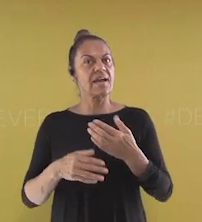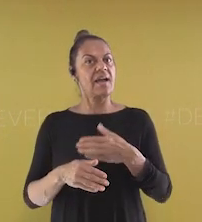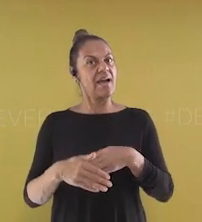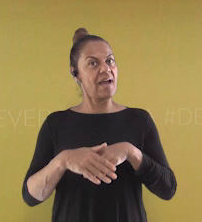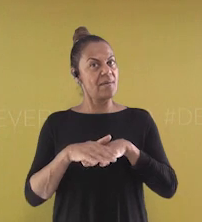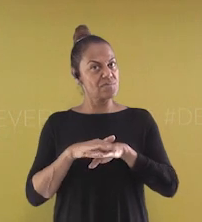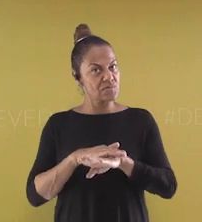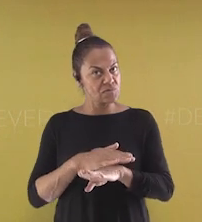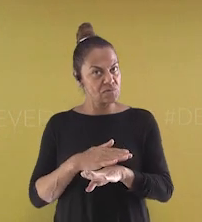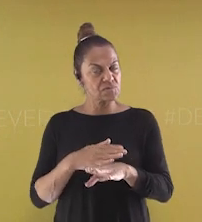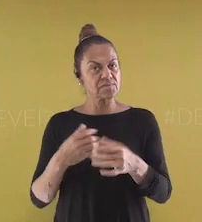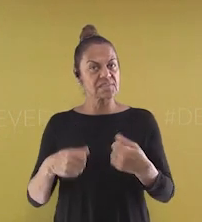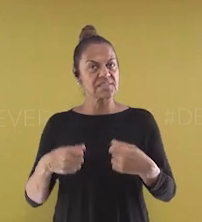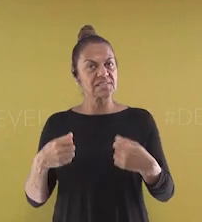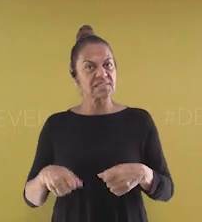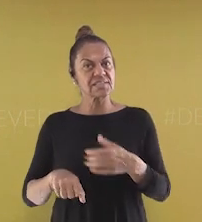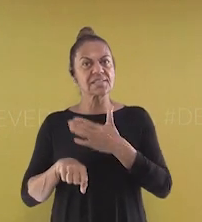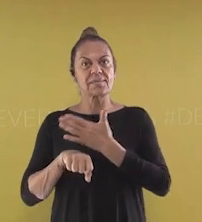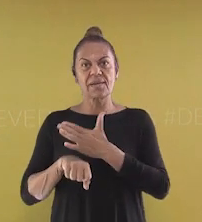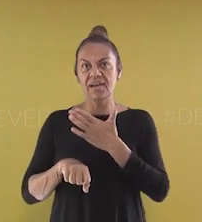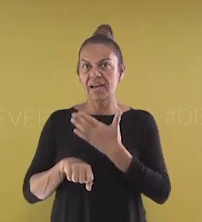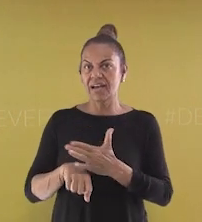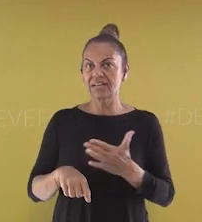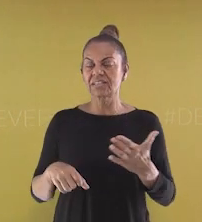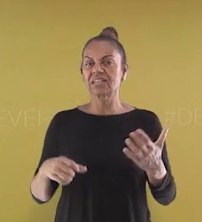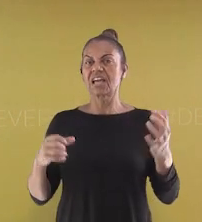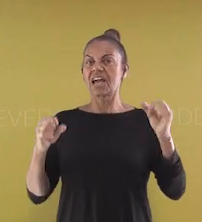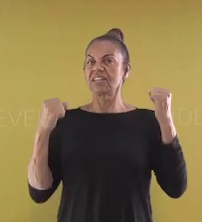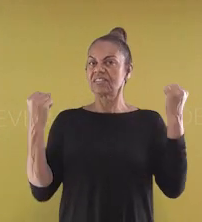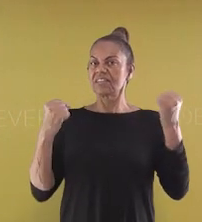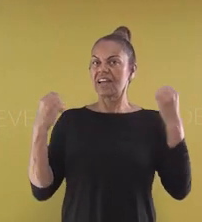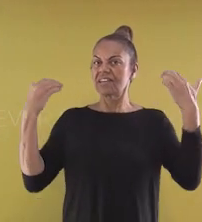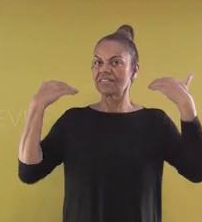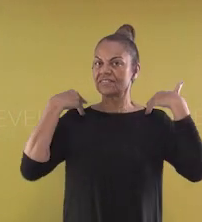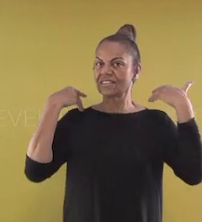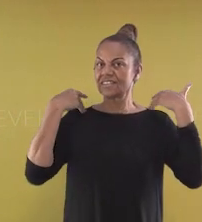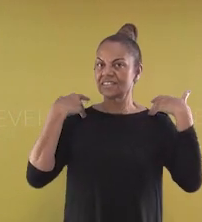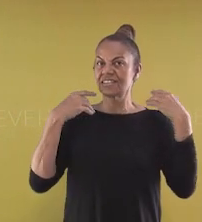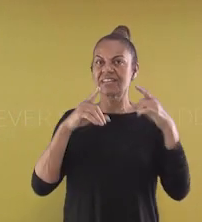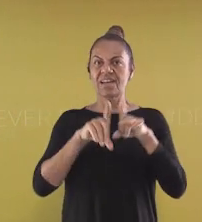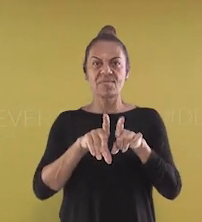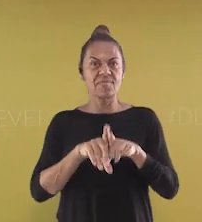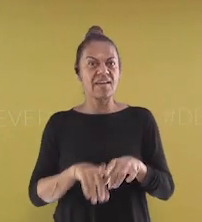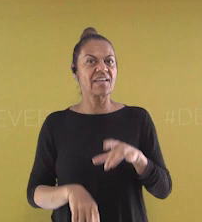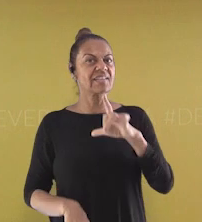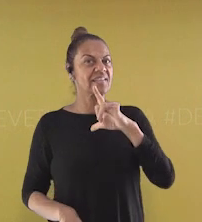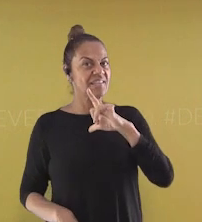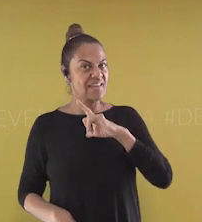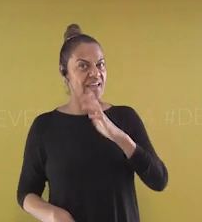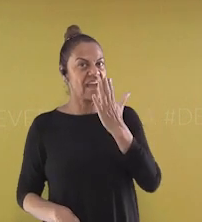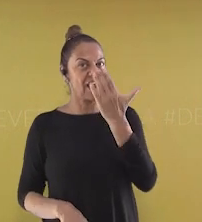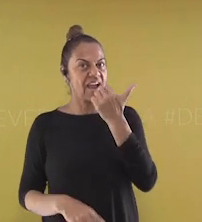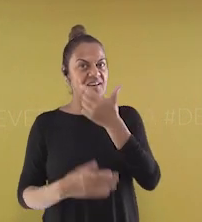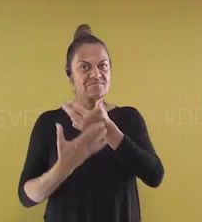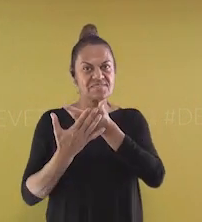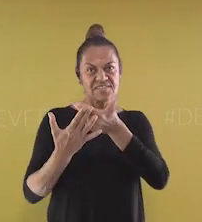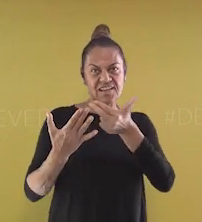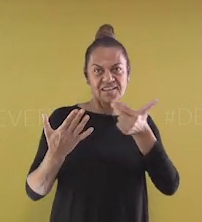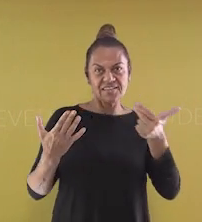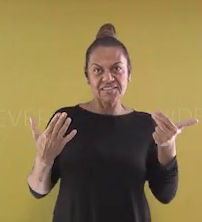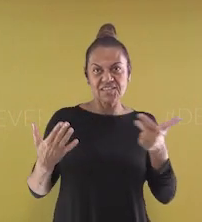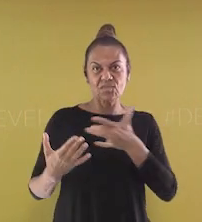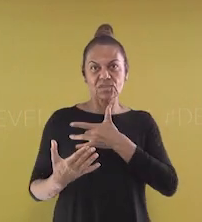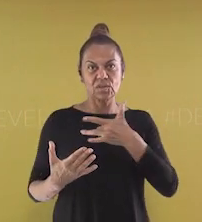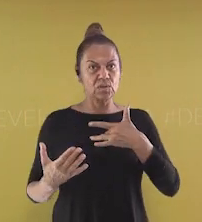hábitos como a prática diária de atividade física e procurar manter uma alimentação